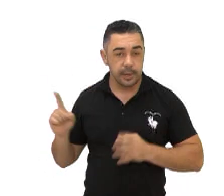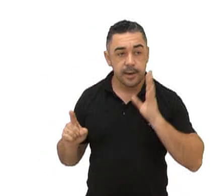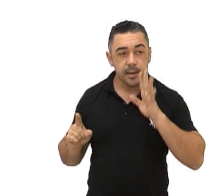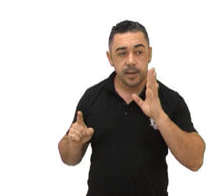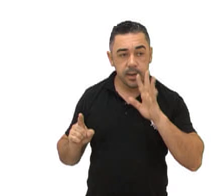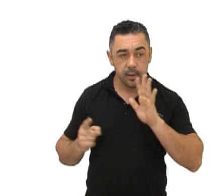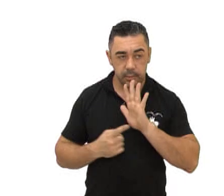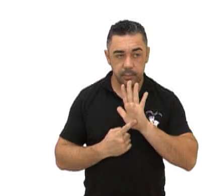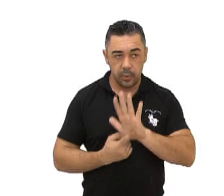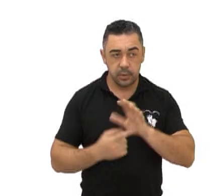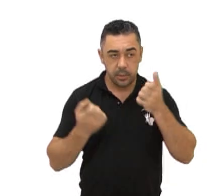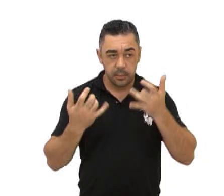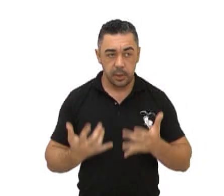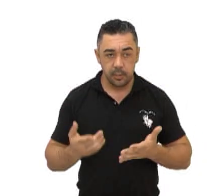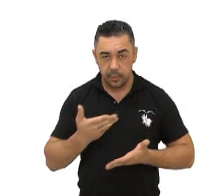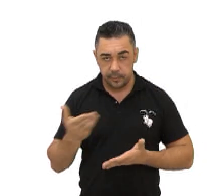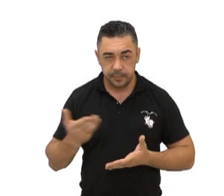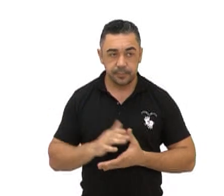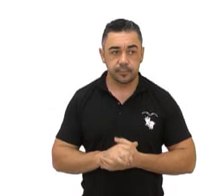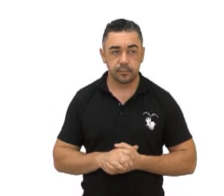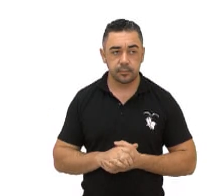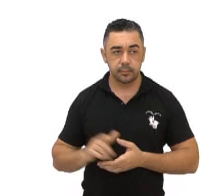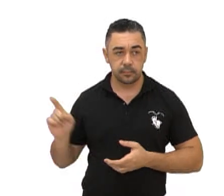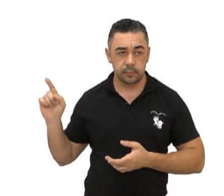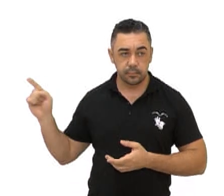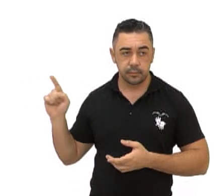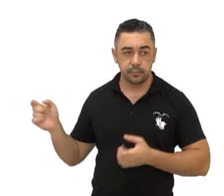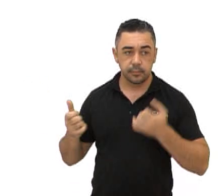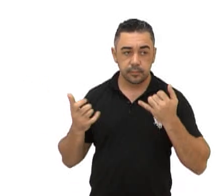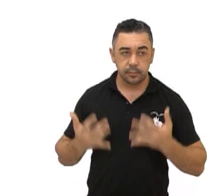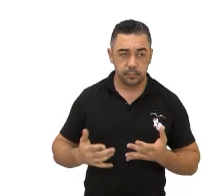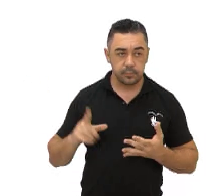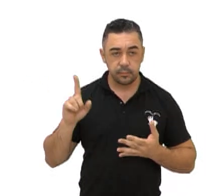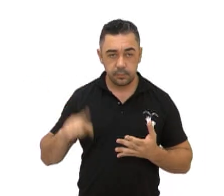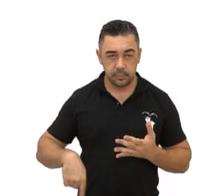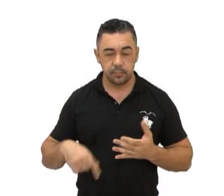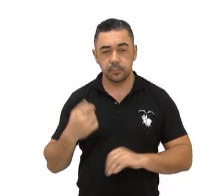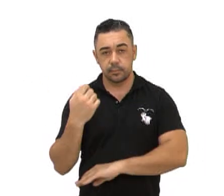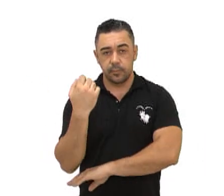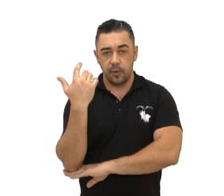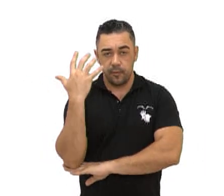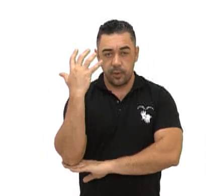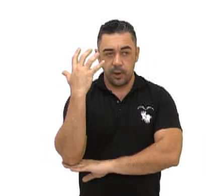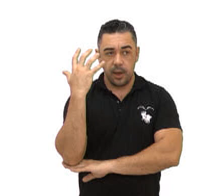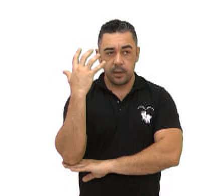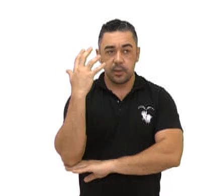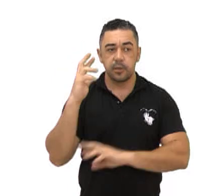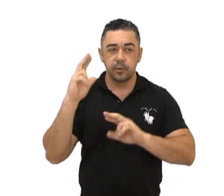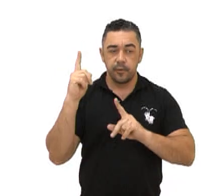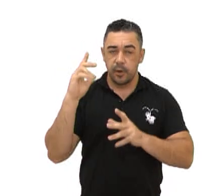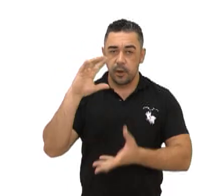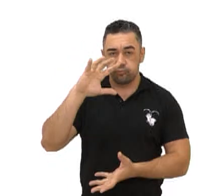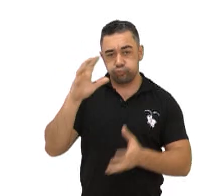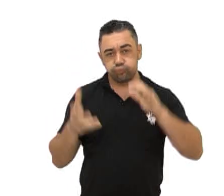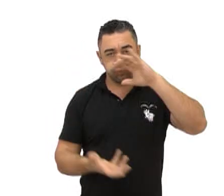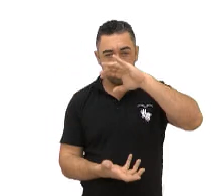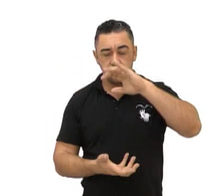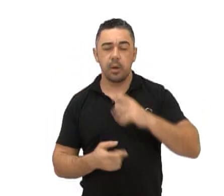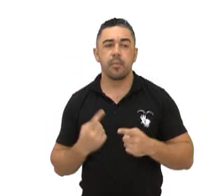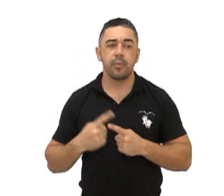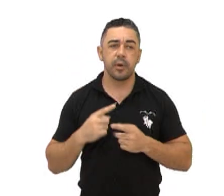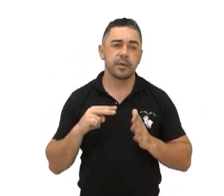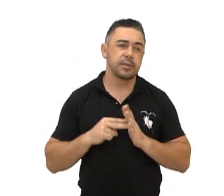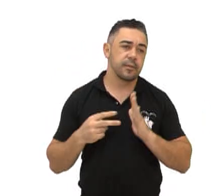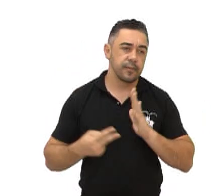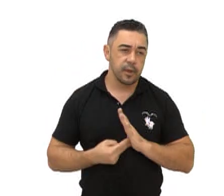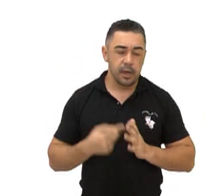esse slide está explicando para vocês. Ele está dizendo ali que o cerrado é uma floresta de ponta cabeça. O que isso significa?